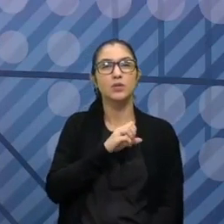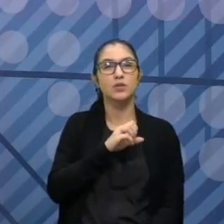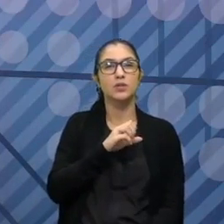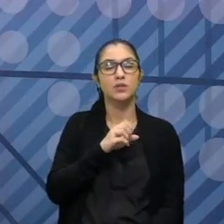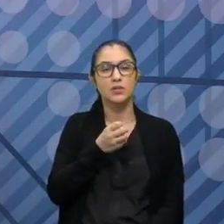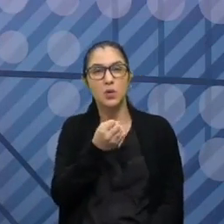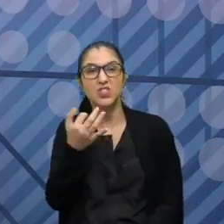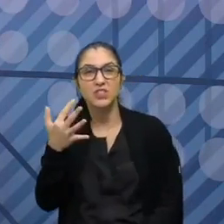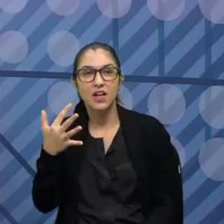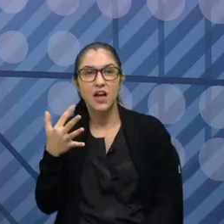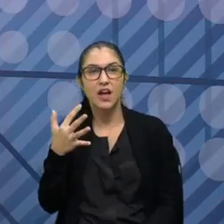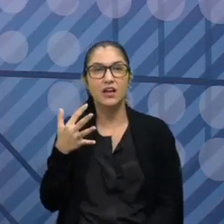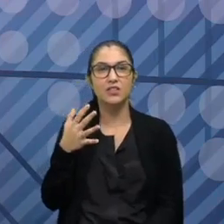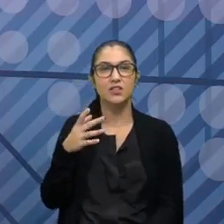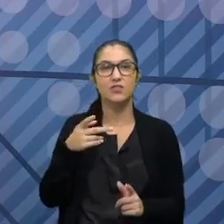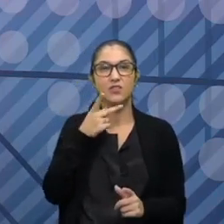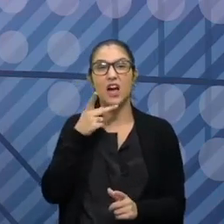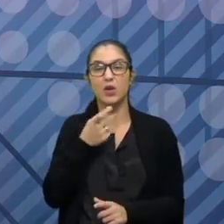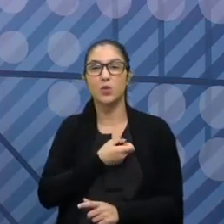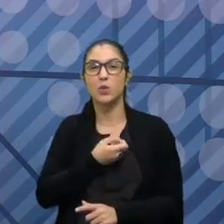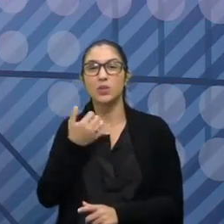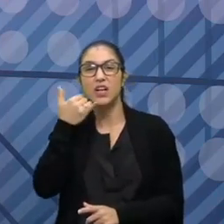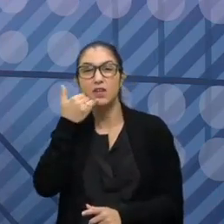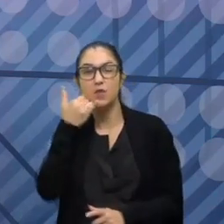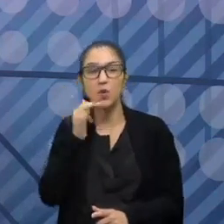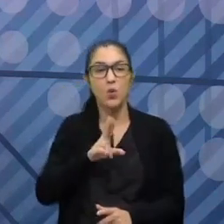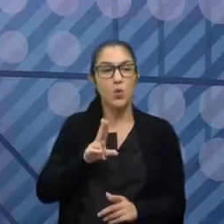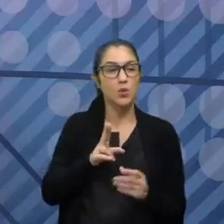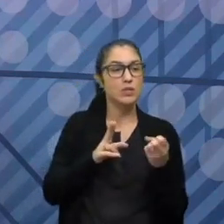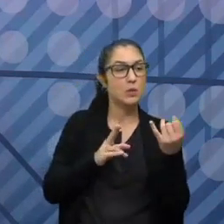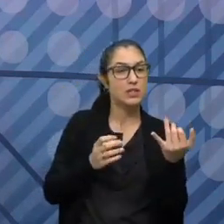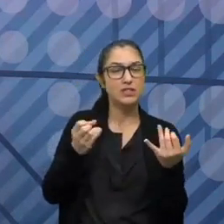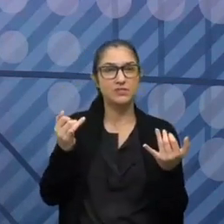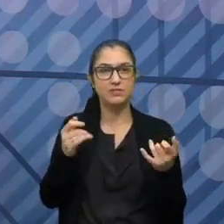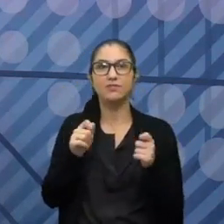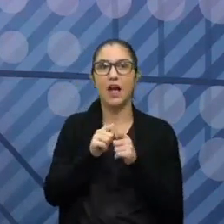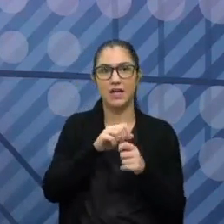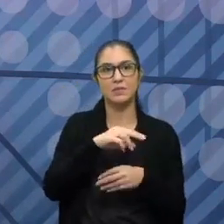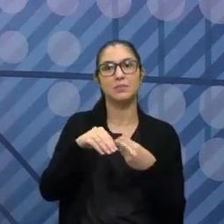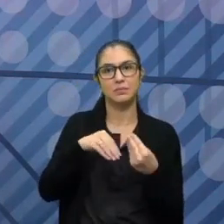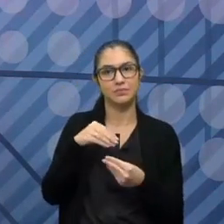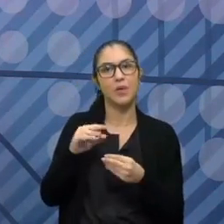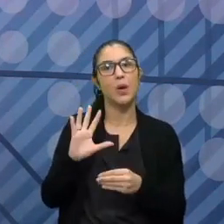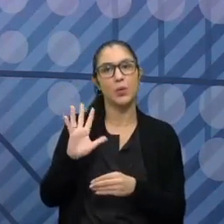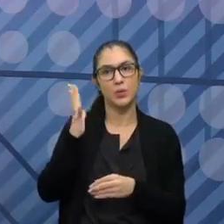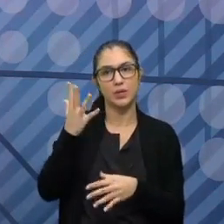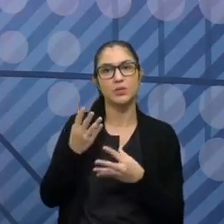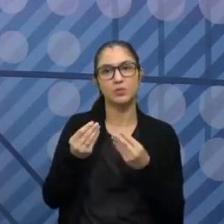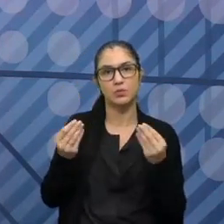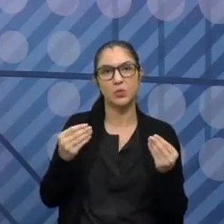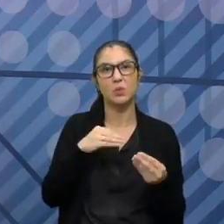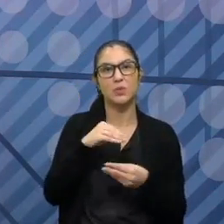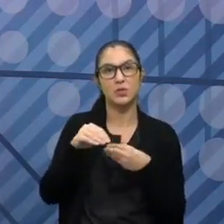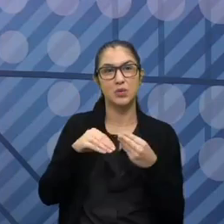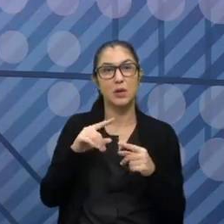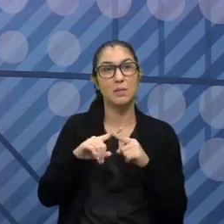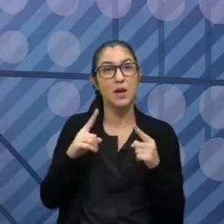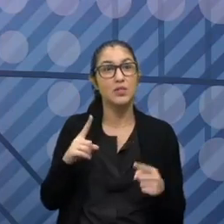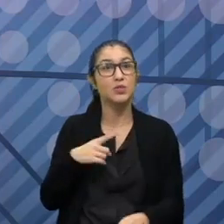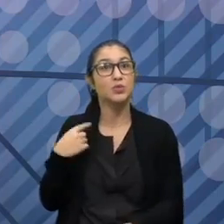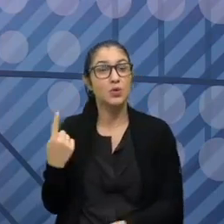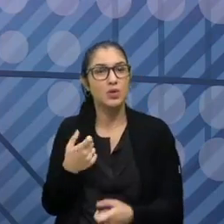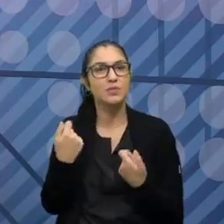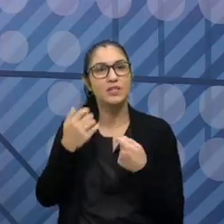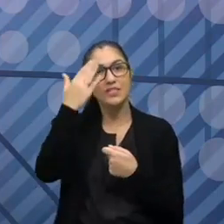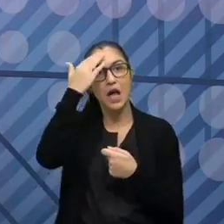fazer quantidade, ele fala o número do telefone usando os números de quantidade. Faz. Acontece, sim, de fazer uma mistura, mas nós